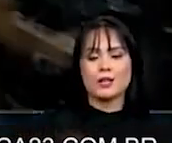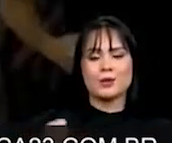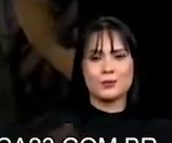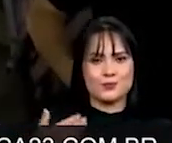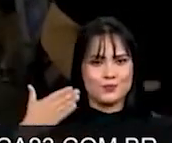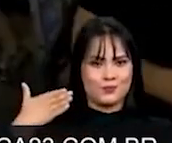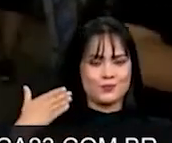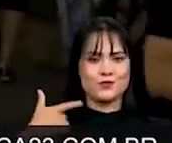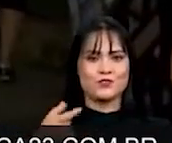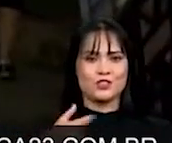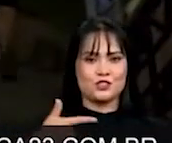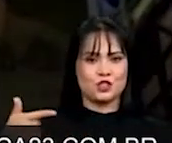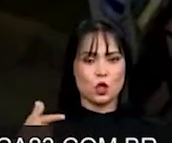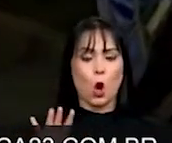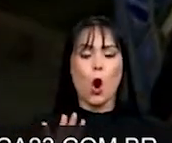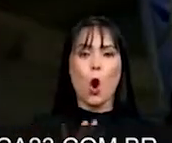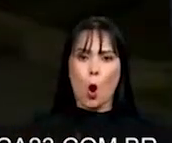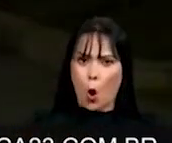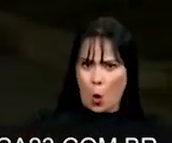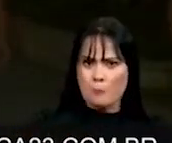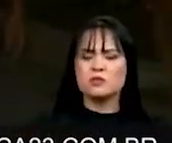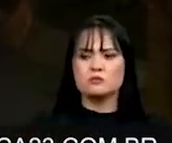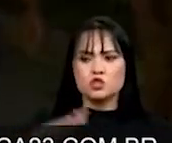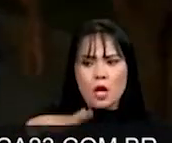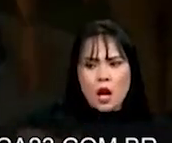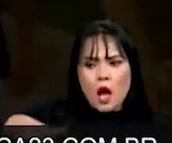passado. Roubos em geral também